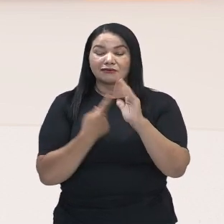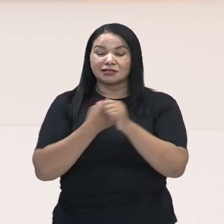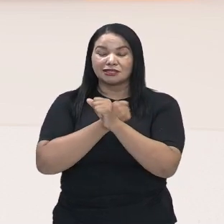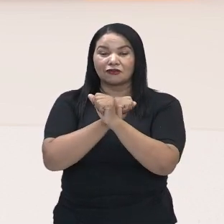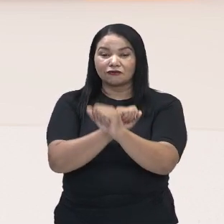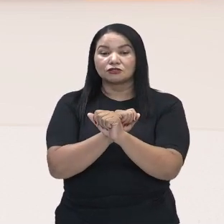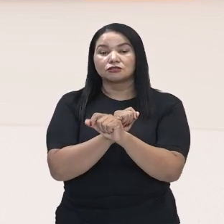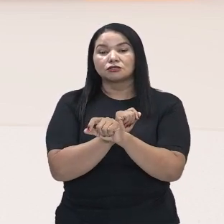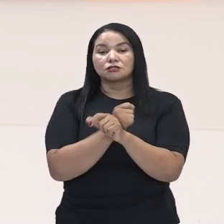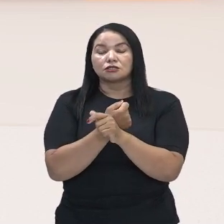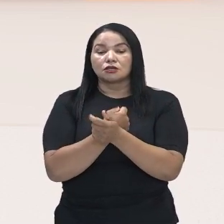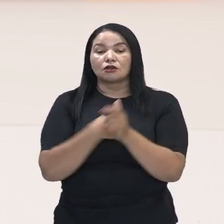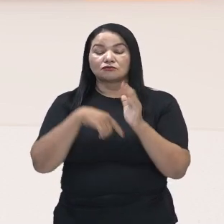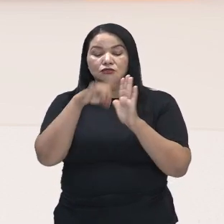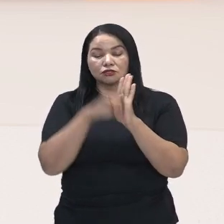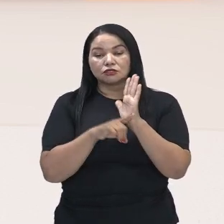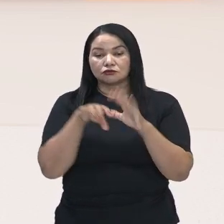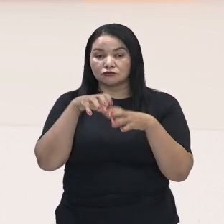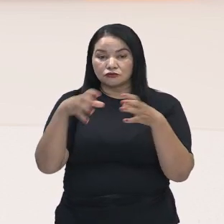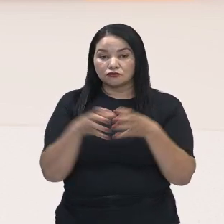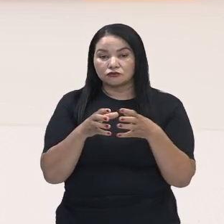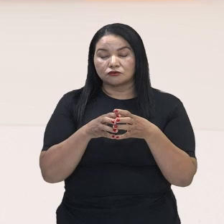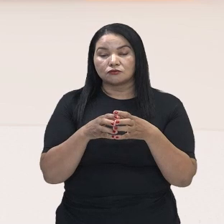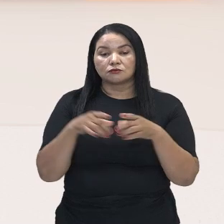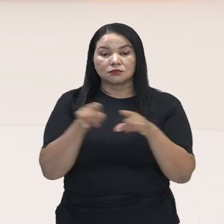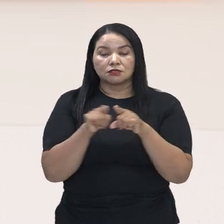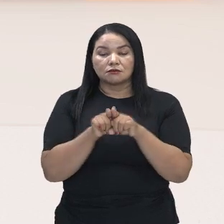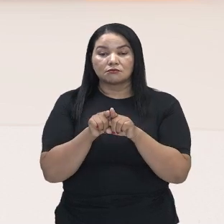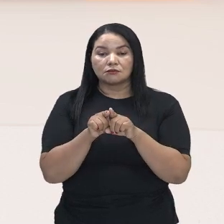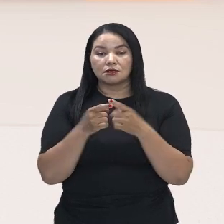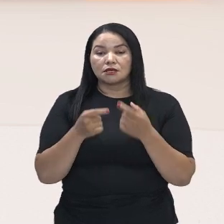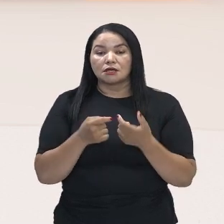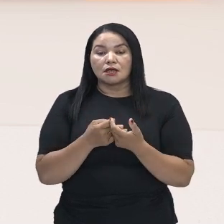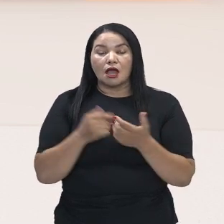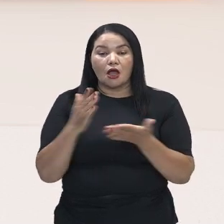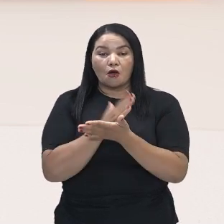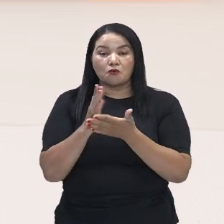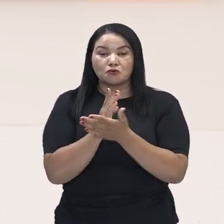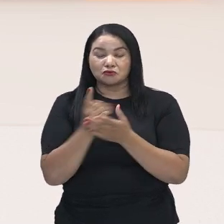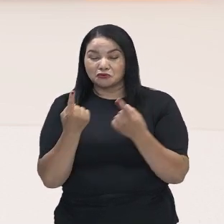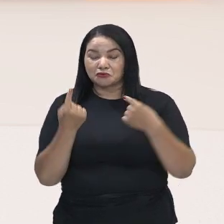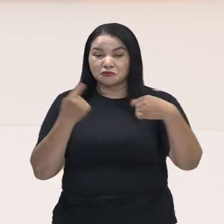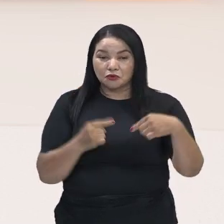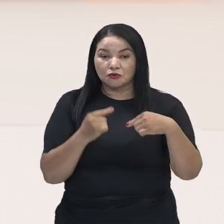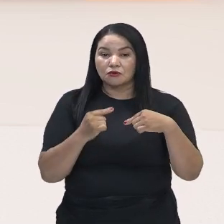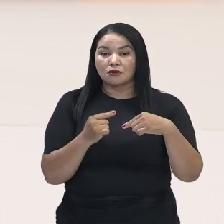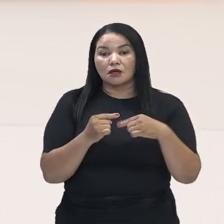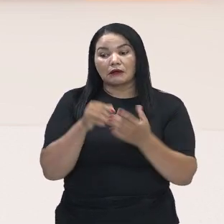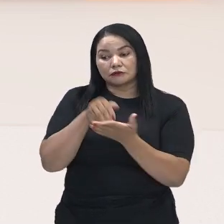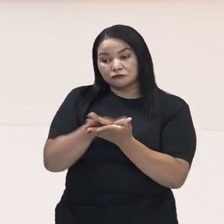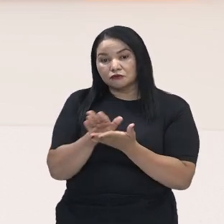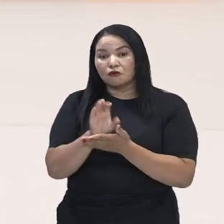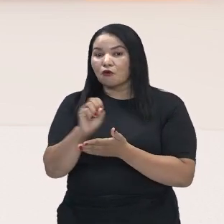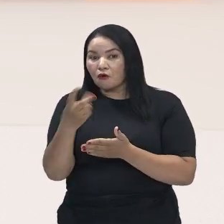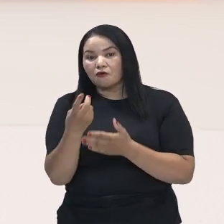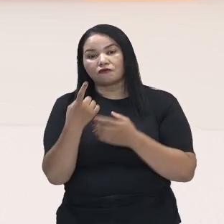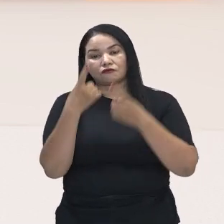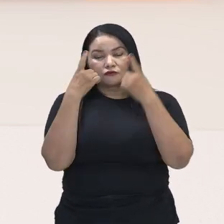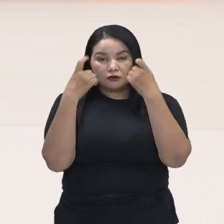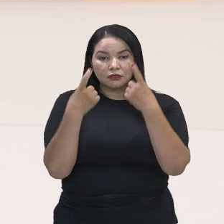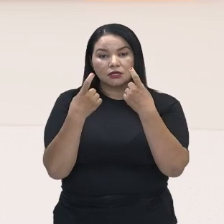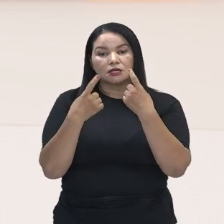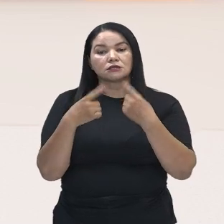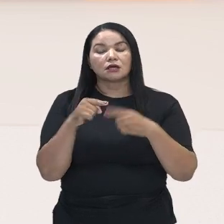coletivos e que, apesar de enfrentarem represálias, como demissões e violências,